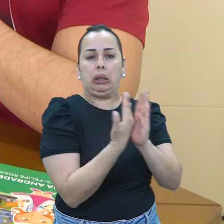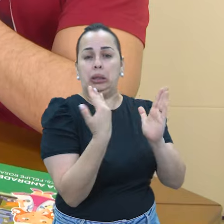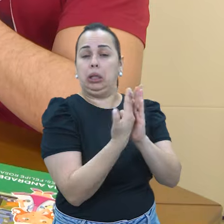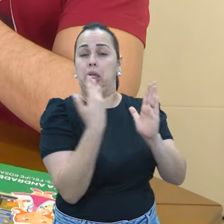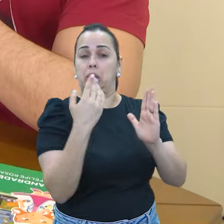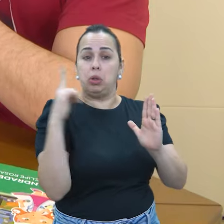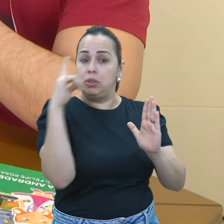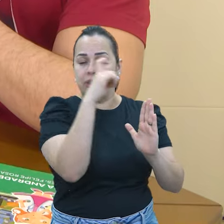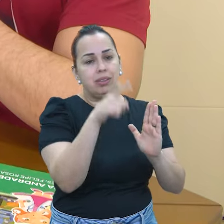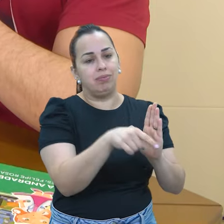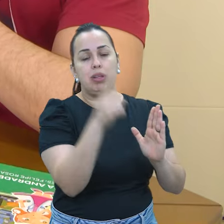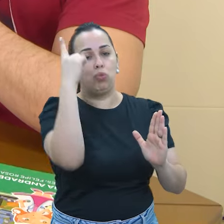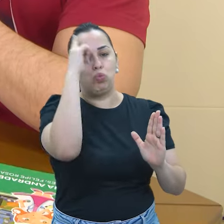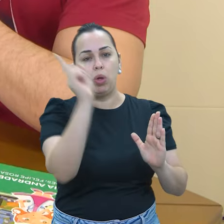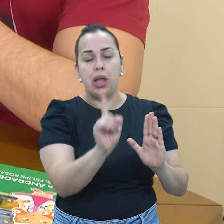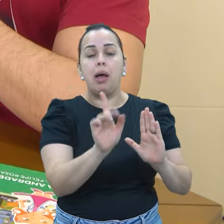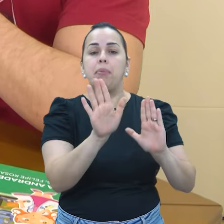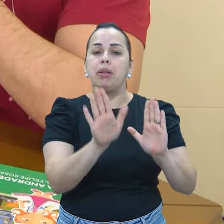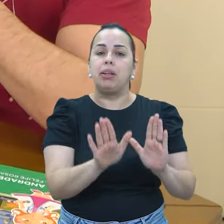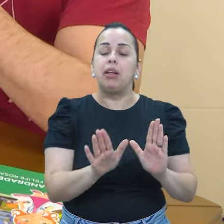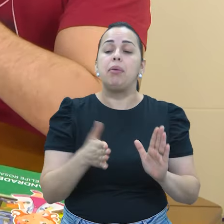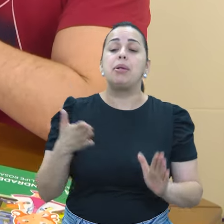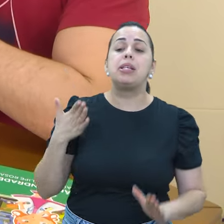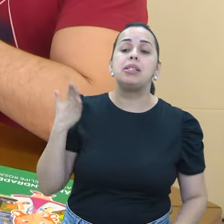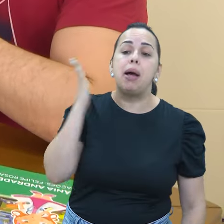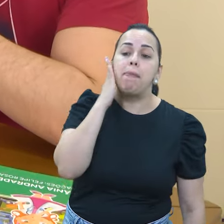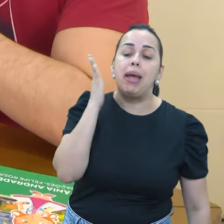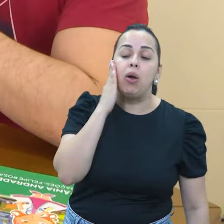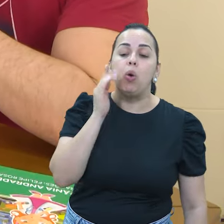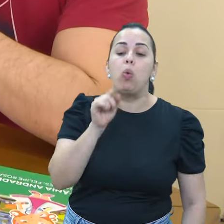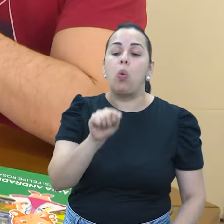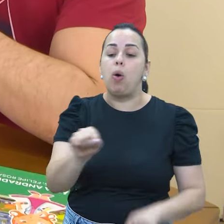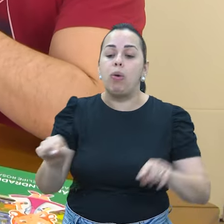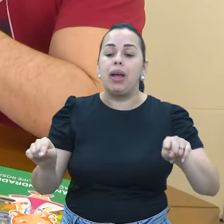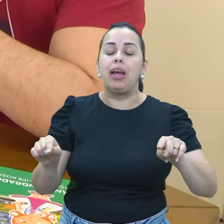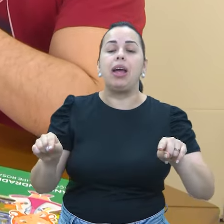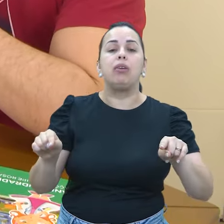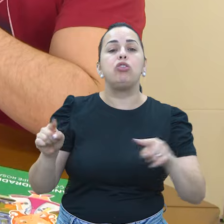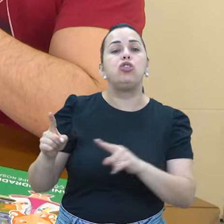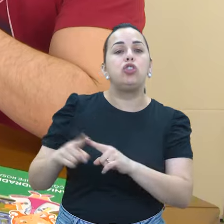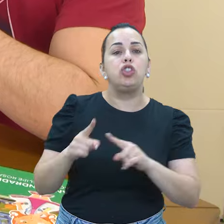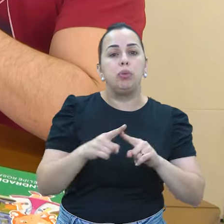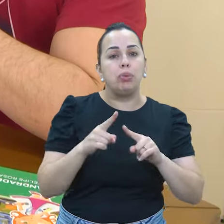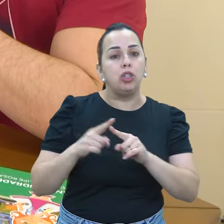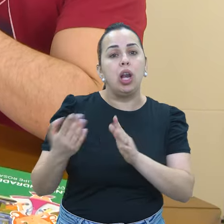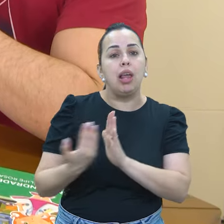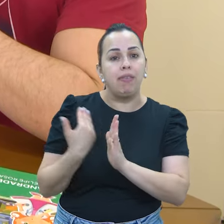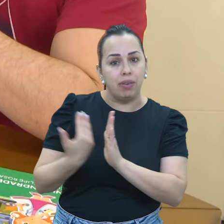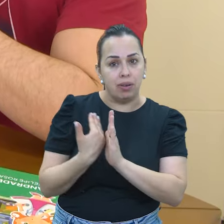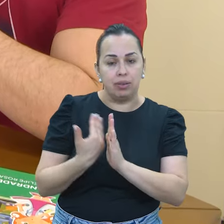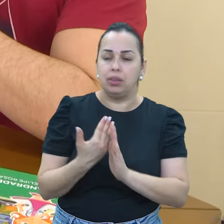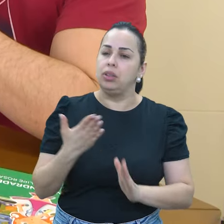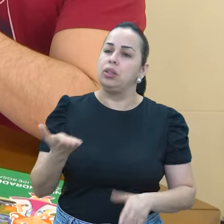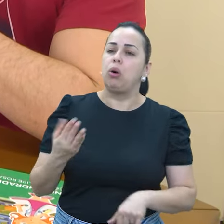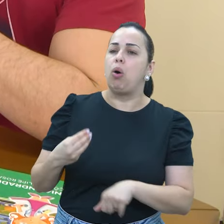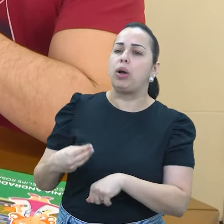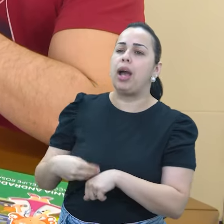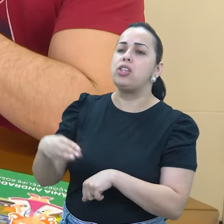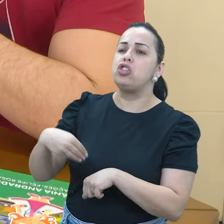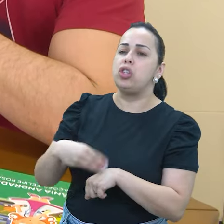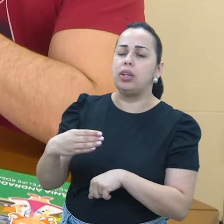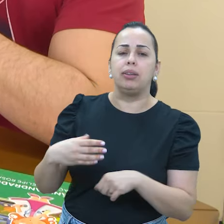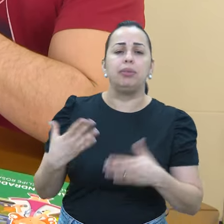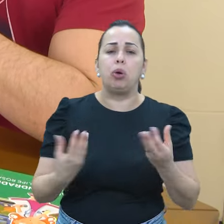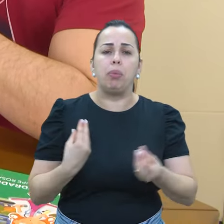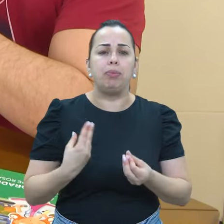Assis antes da hora na mão de alguém, essa pessoa não vai saber. Uhum. Então, a gente precisa saber qual é a faixa etária para cada um dos